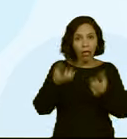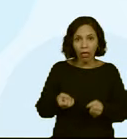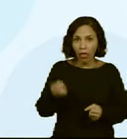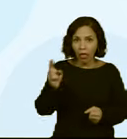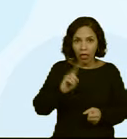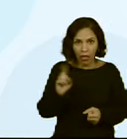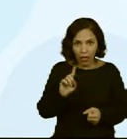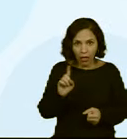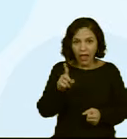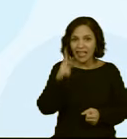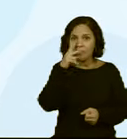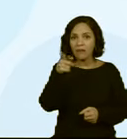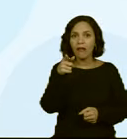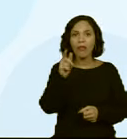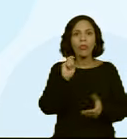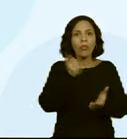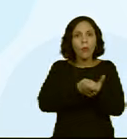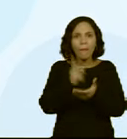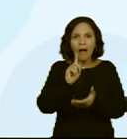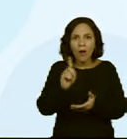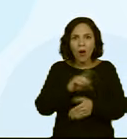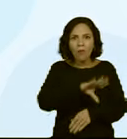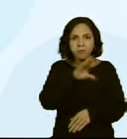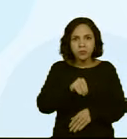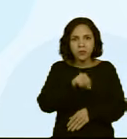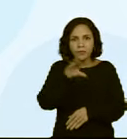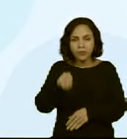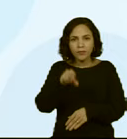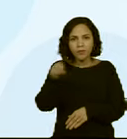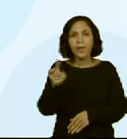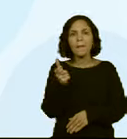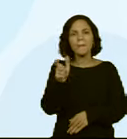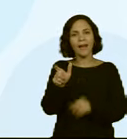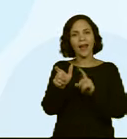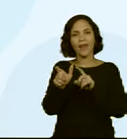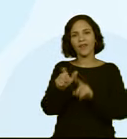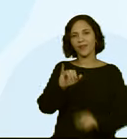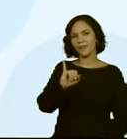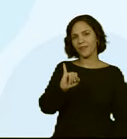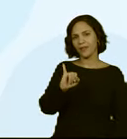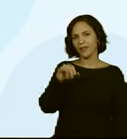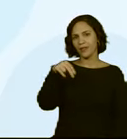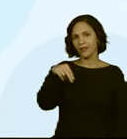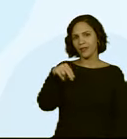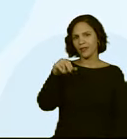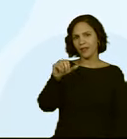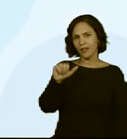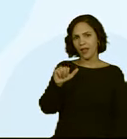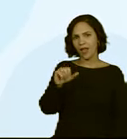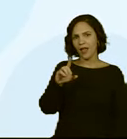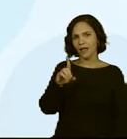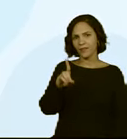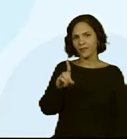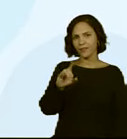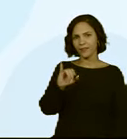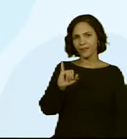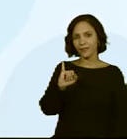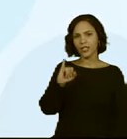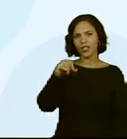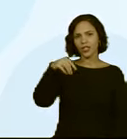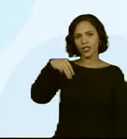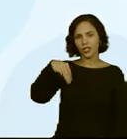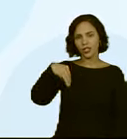se torna uma pessoa inadimplente essa palavra inadimplente é aquela pessoa